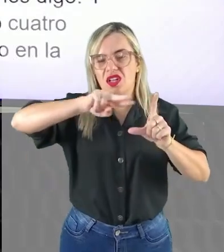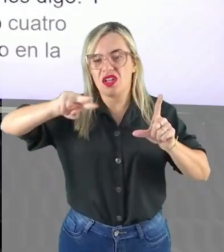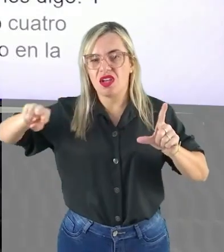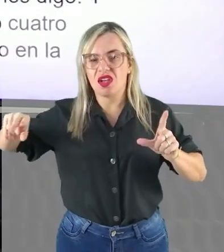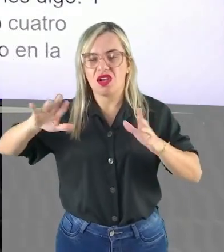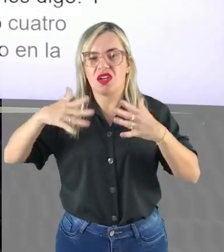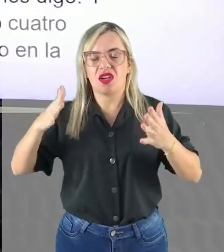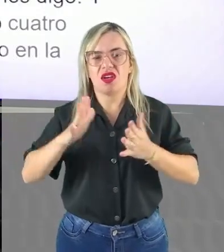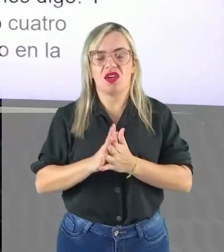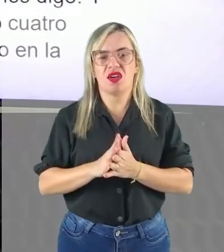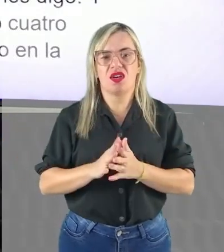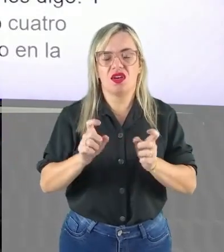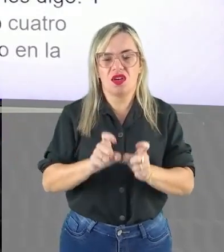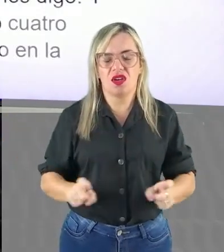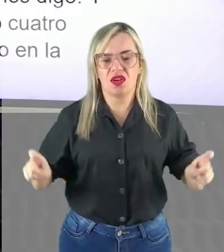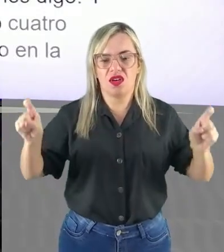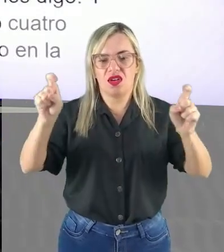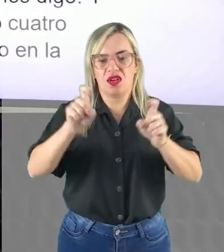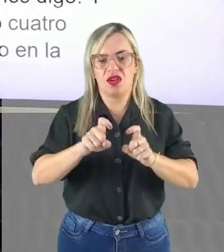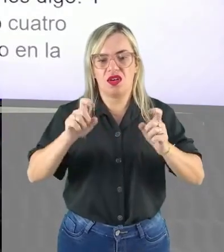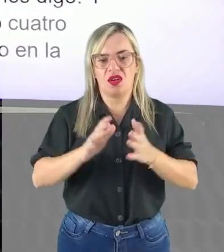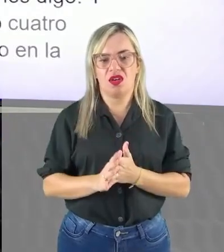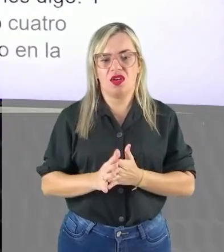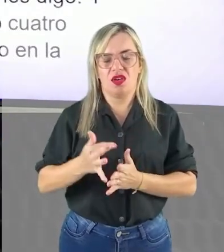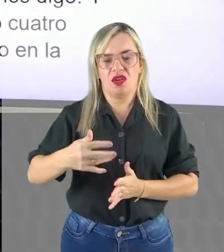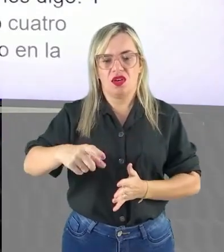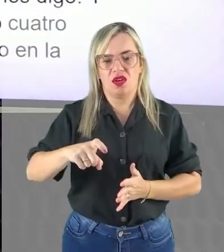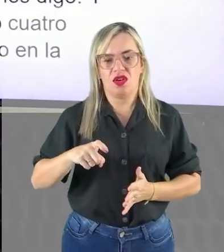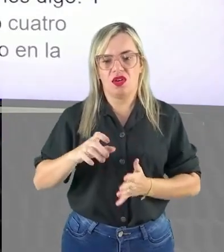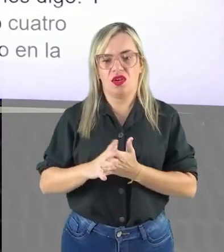não falaremos aqui, né, do obsoleto fax, ou das